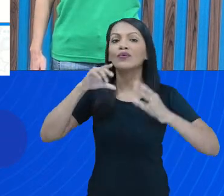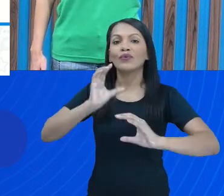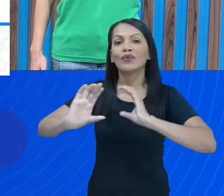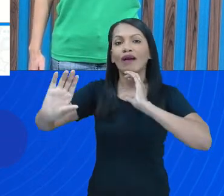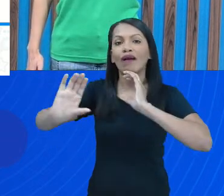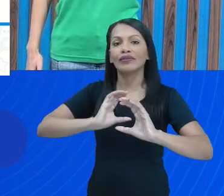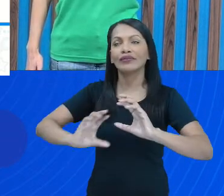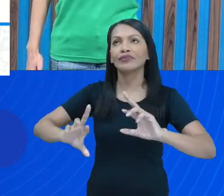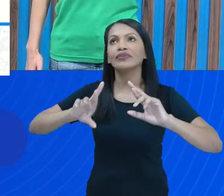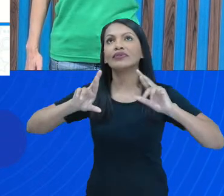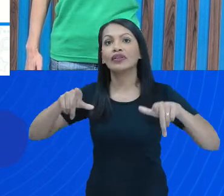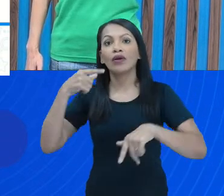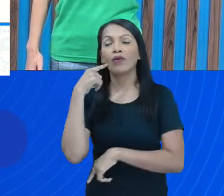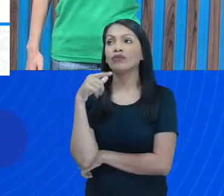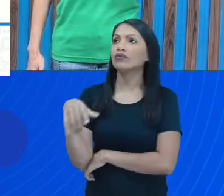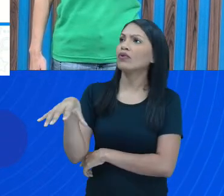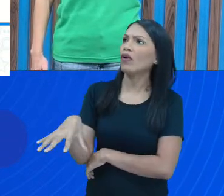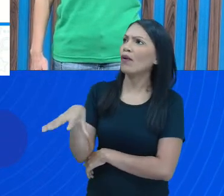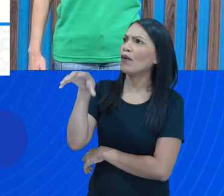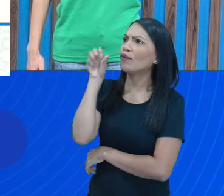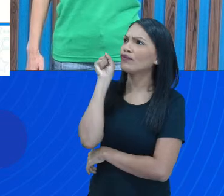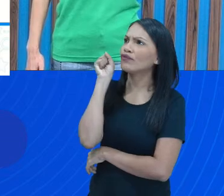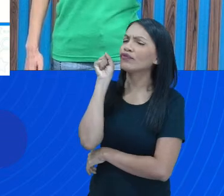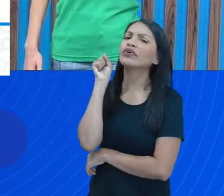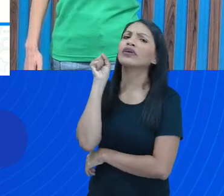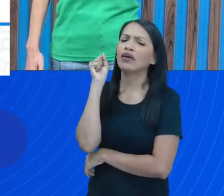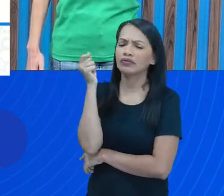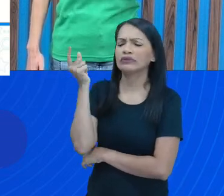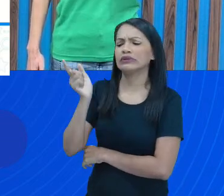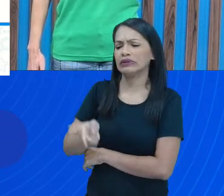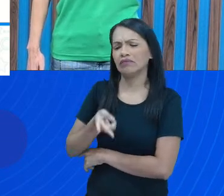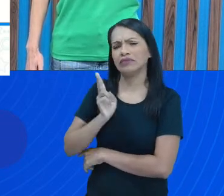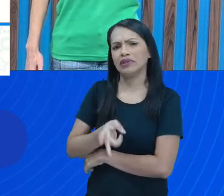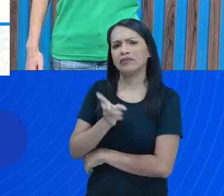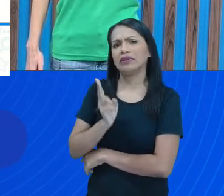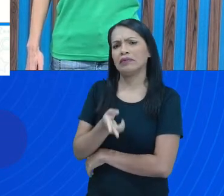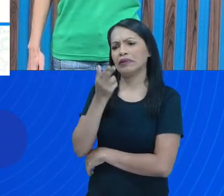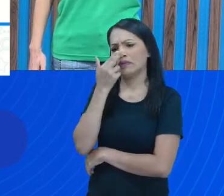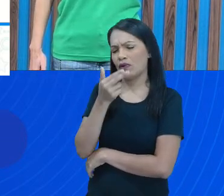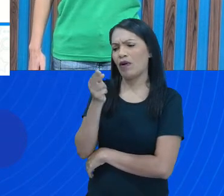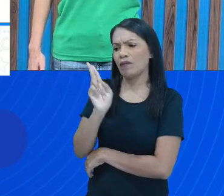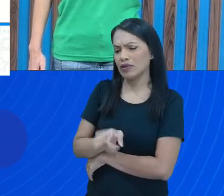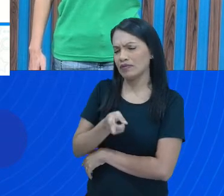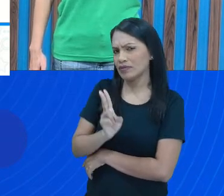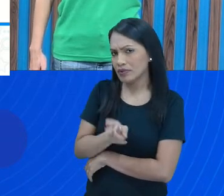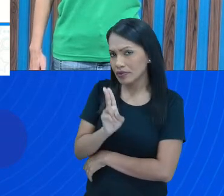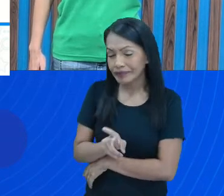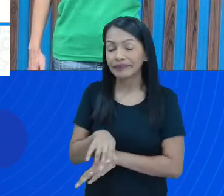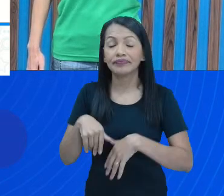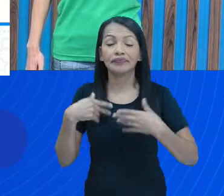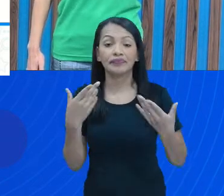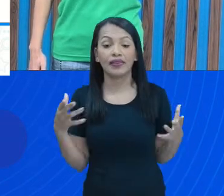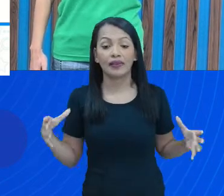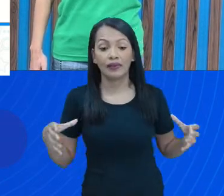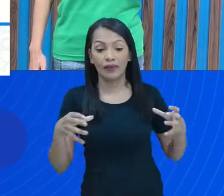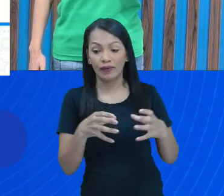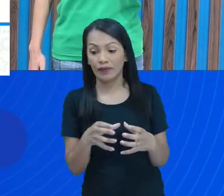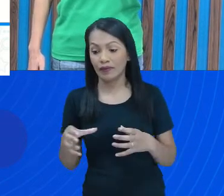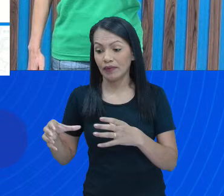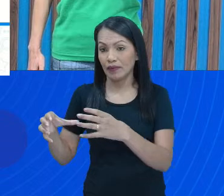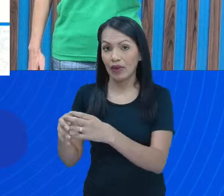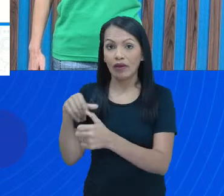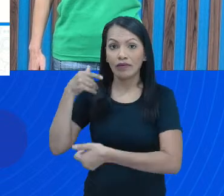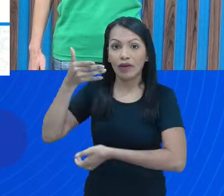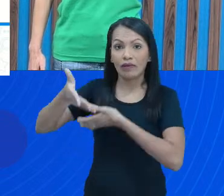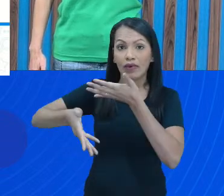Então, elas ouviam aquele canto repetidamente, não é? E, às vezes, em grupo, contavam